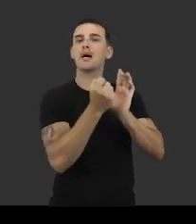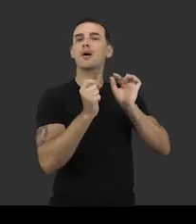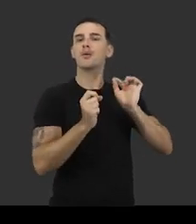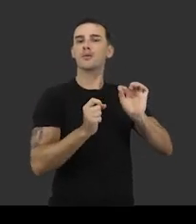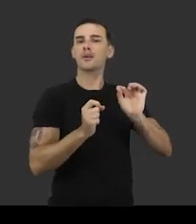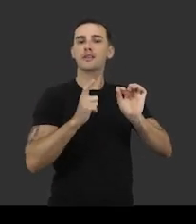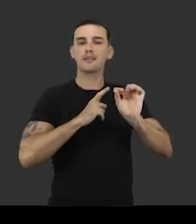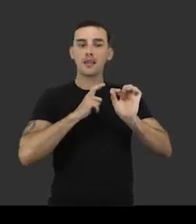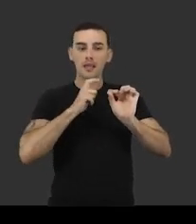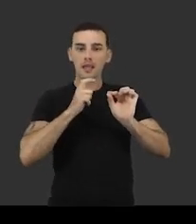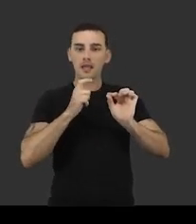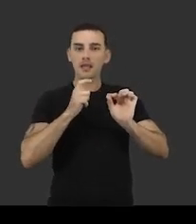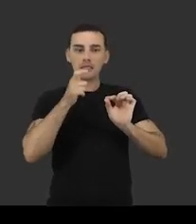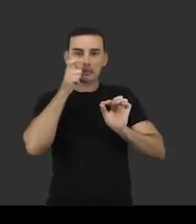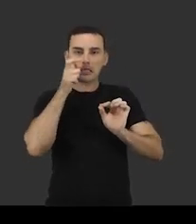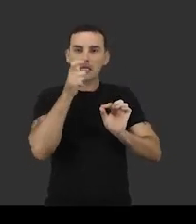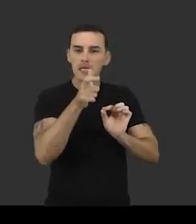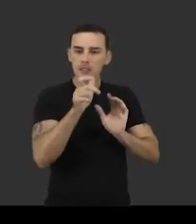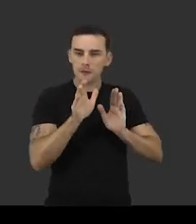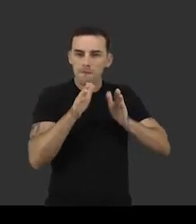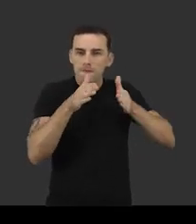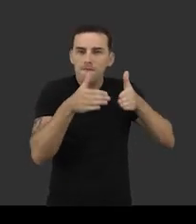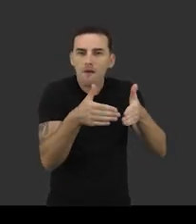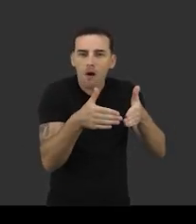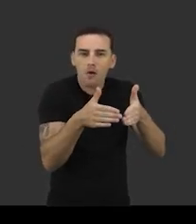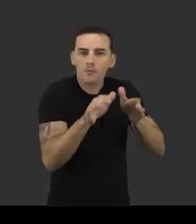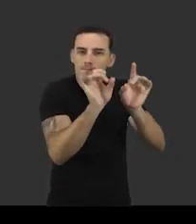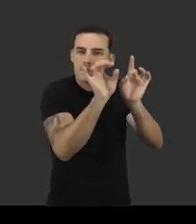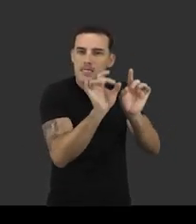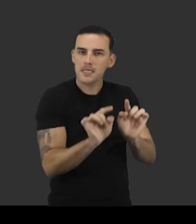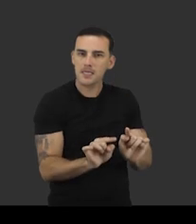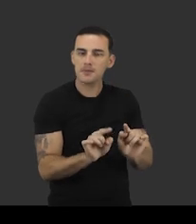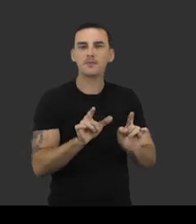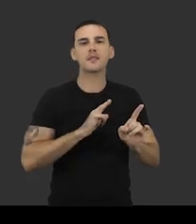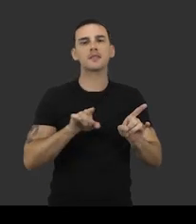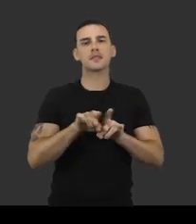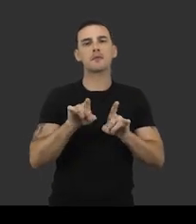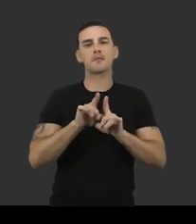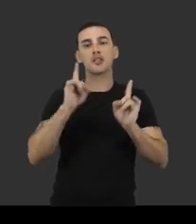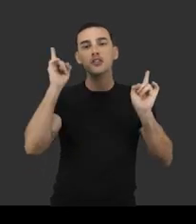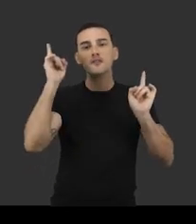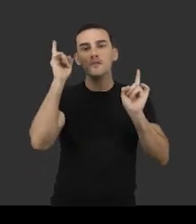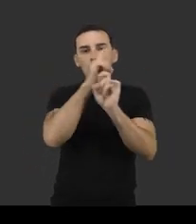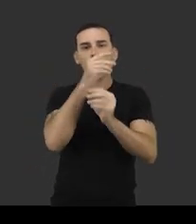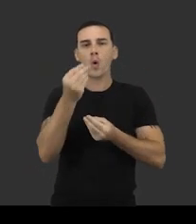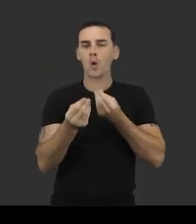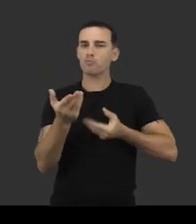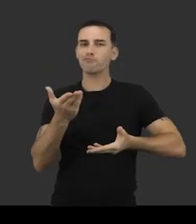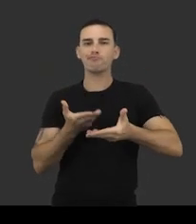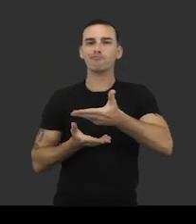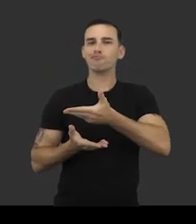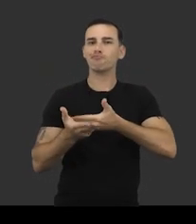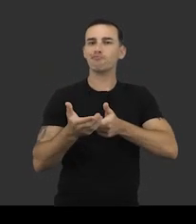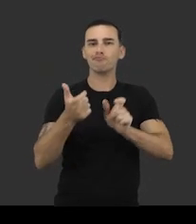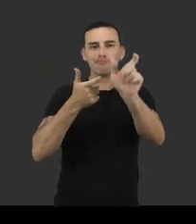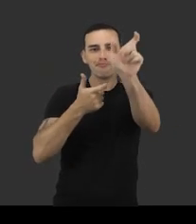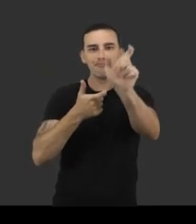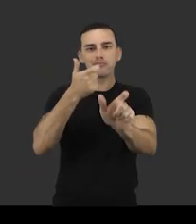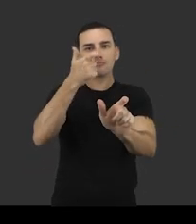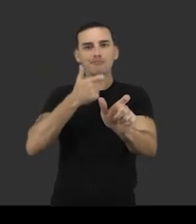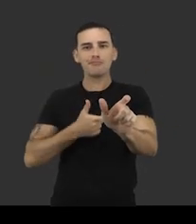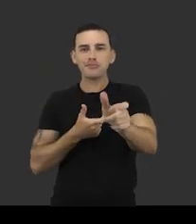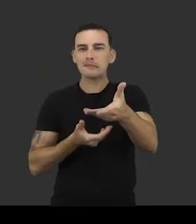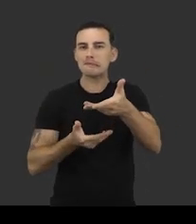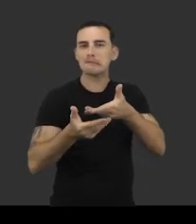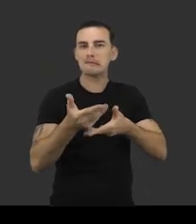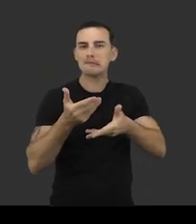são interesses restritos, e dificuldades nos relacionamentos, intersociais,